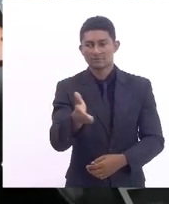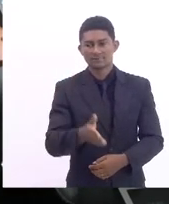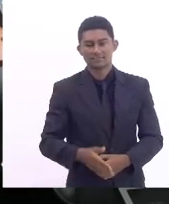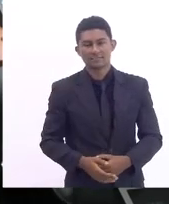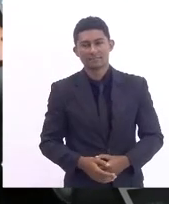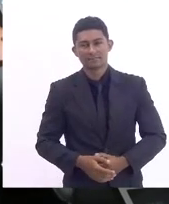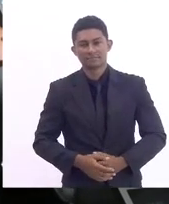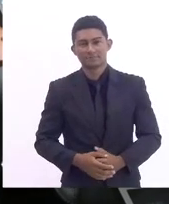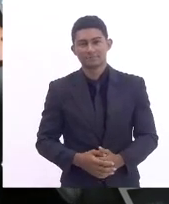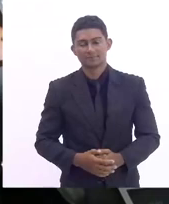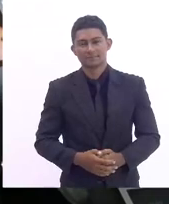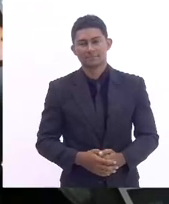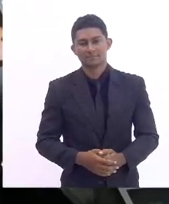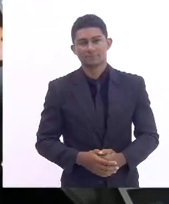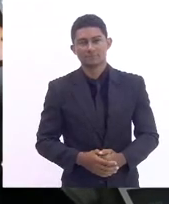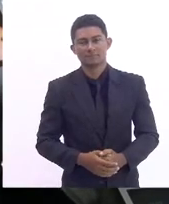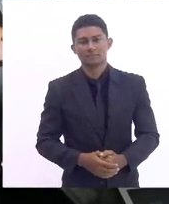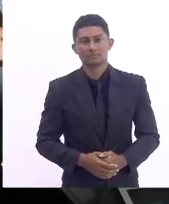Oi